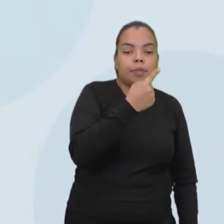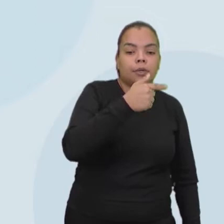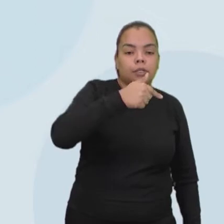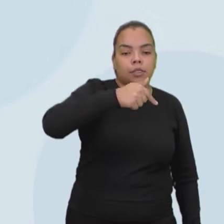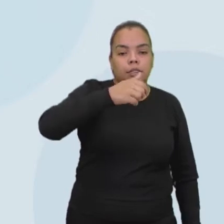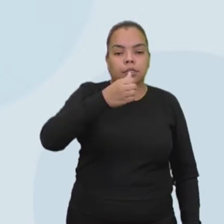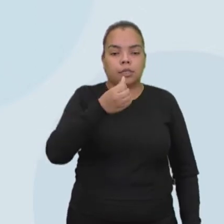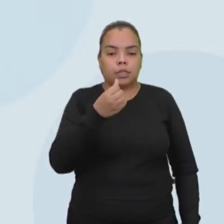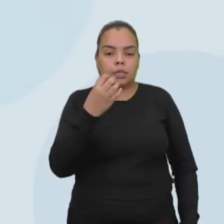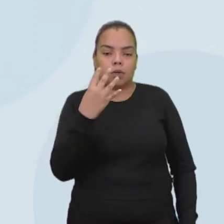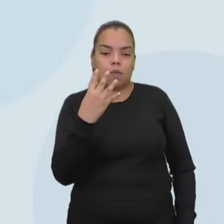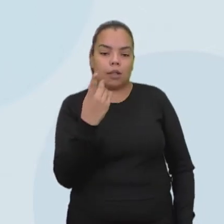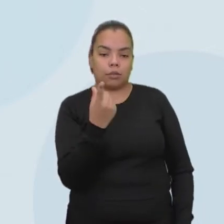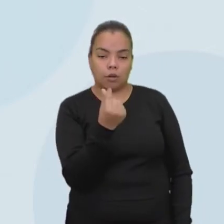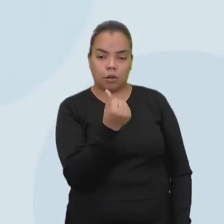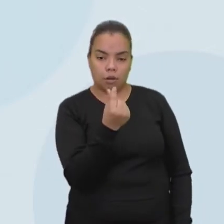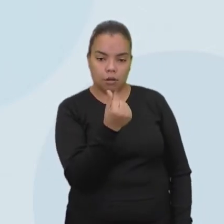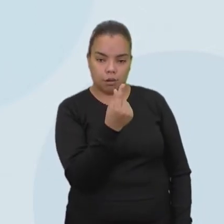1.764, homens R$